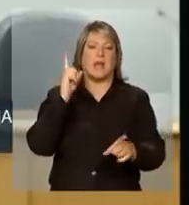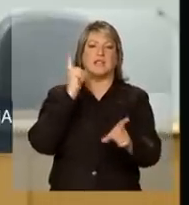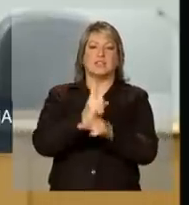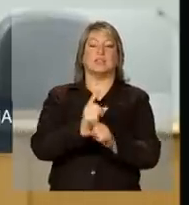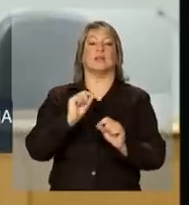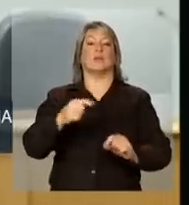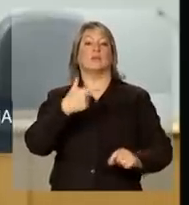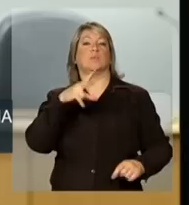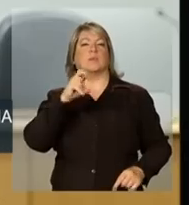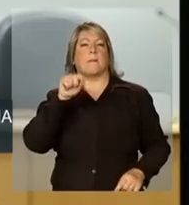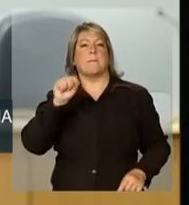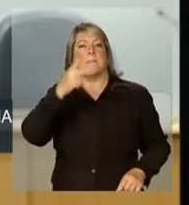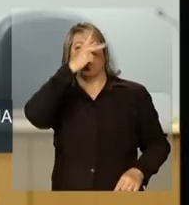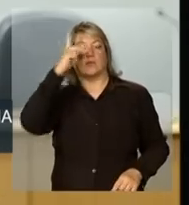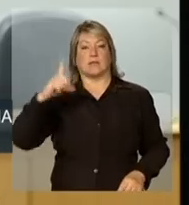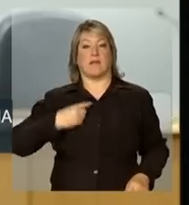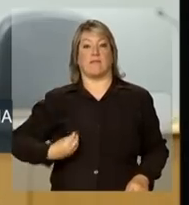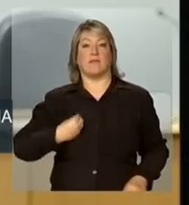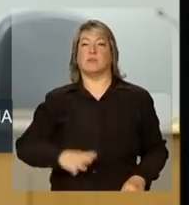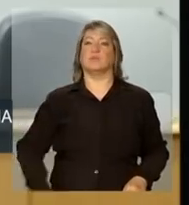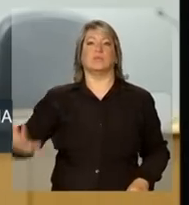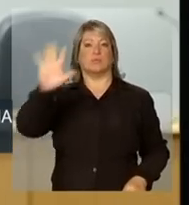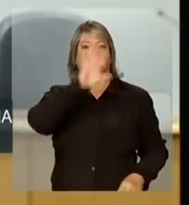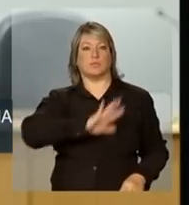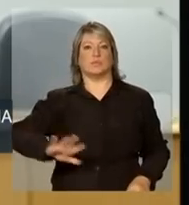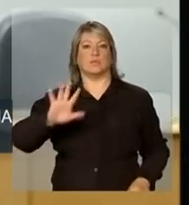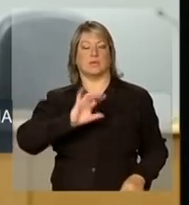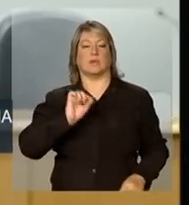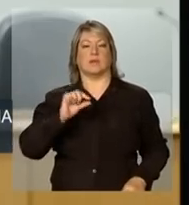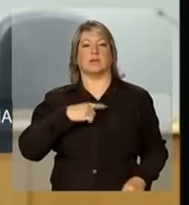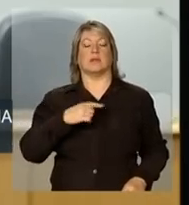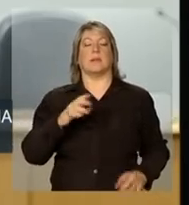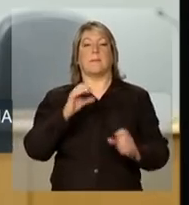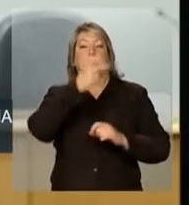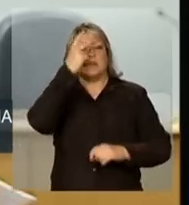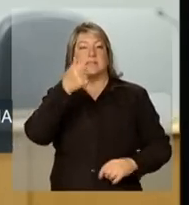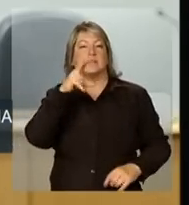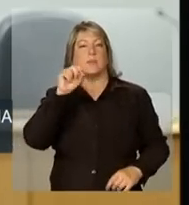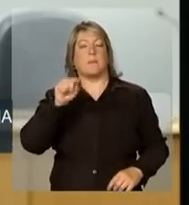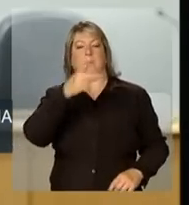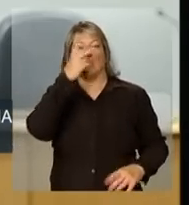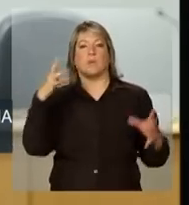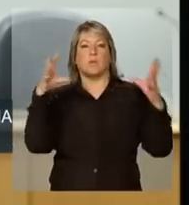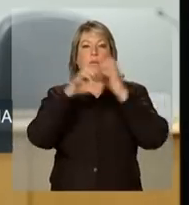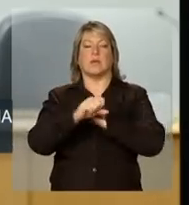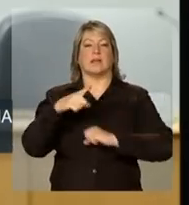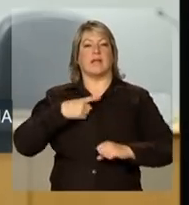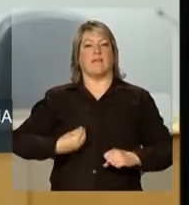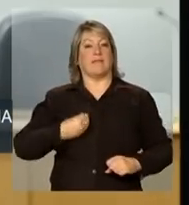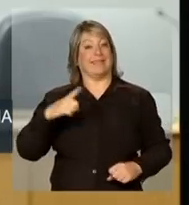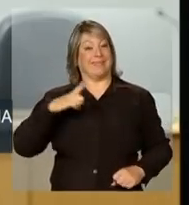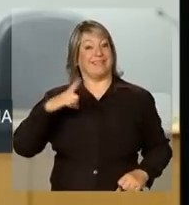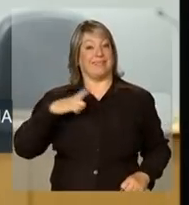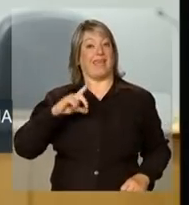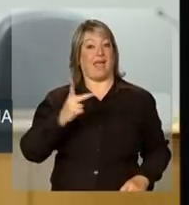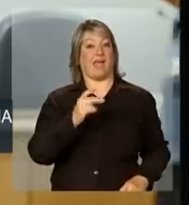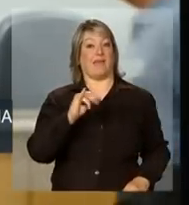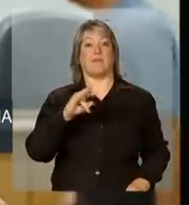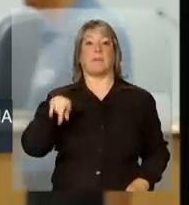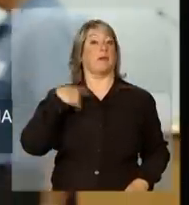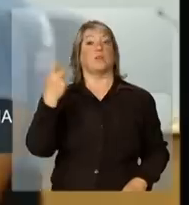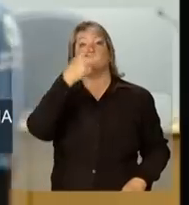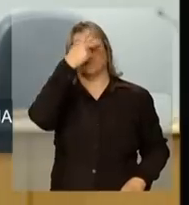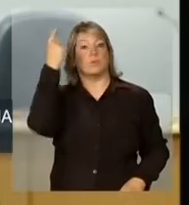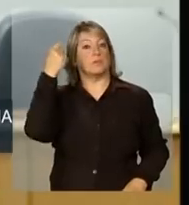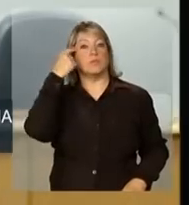pessoas que vivem no país com HIV e não sabem os médicos especialistas Dizem que o